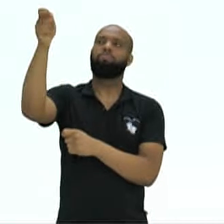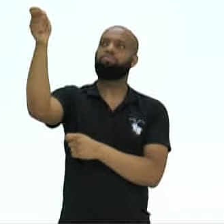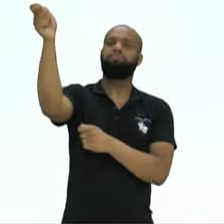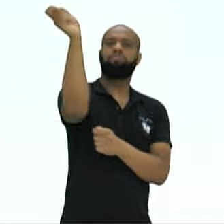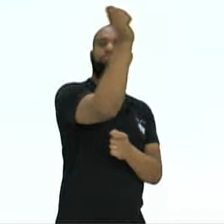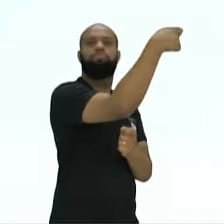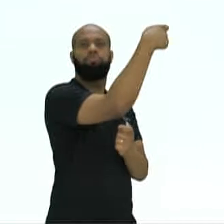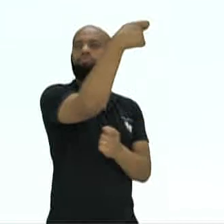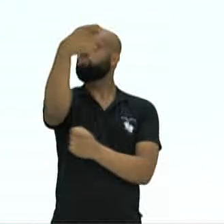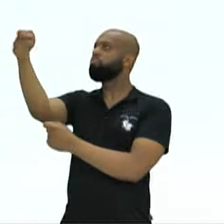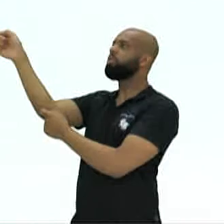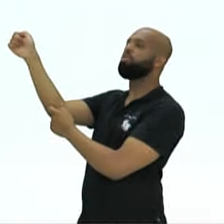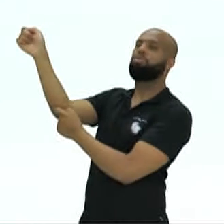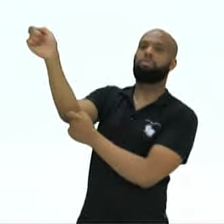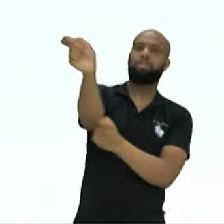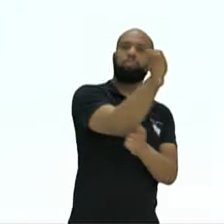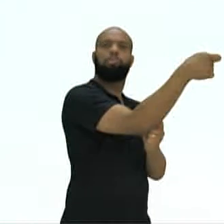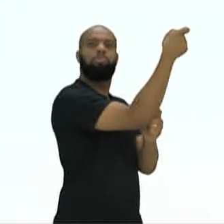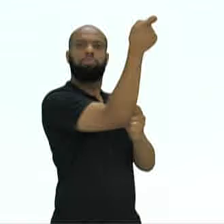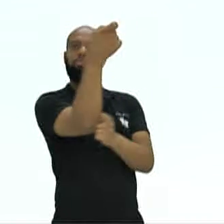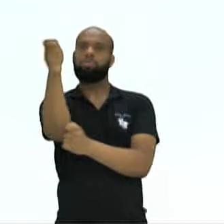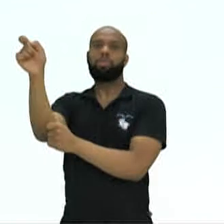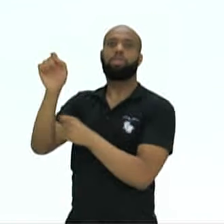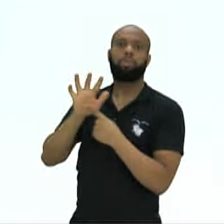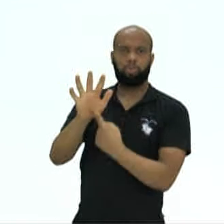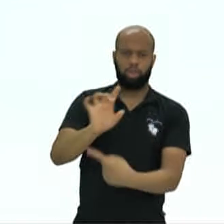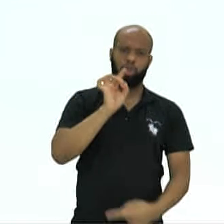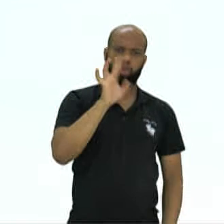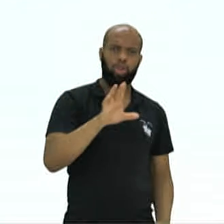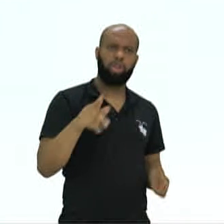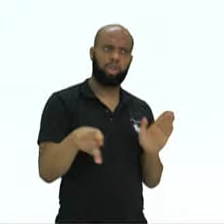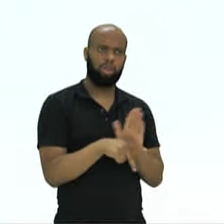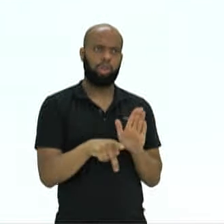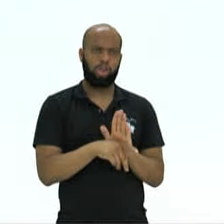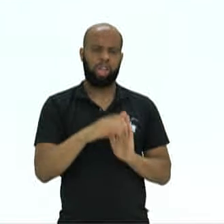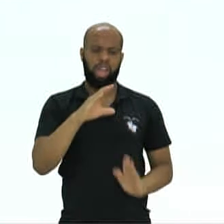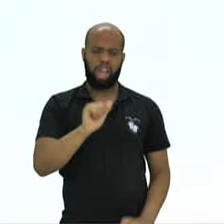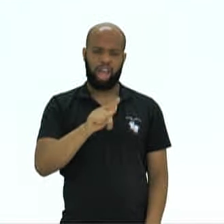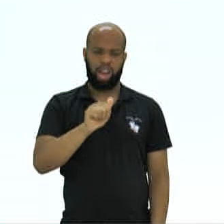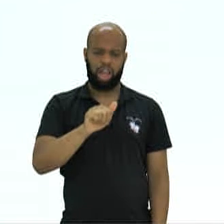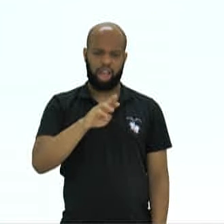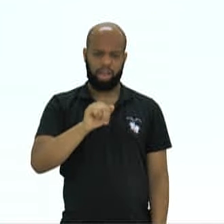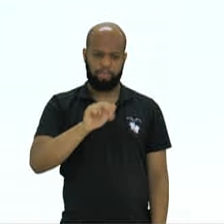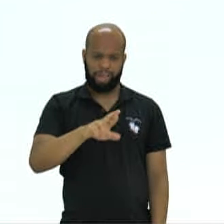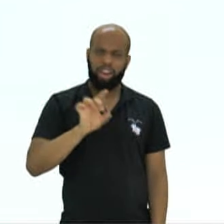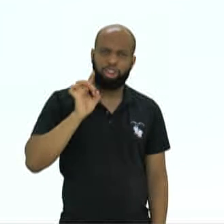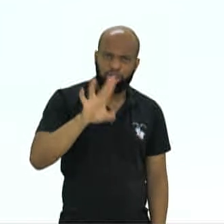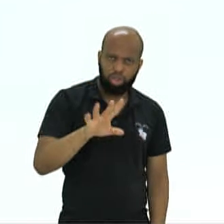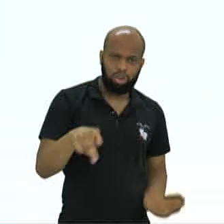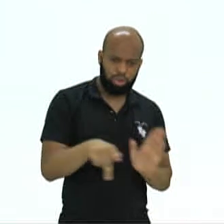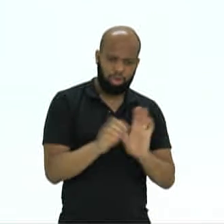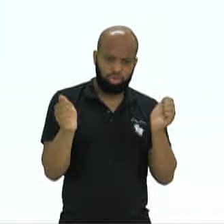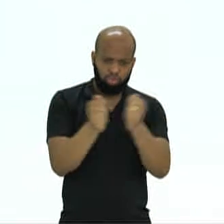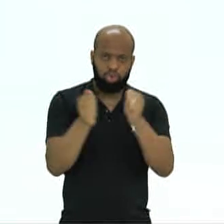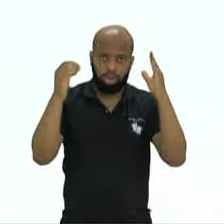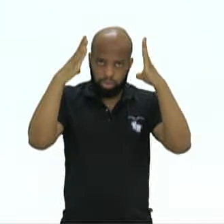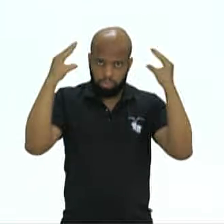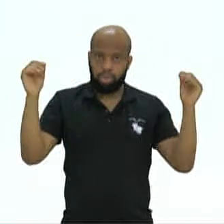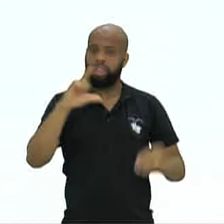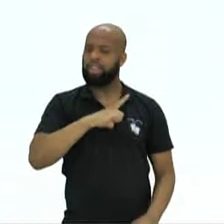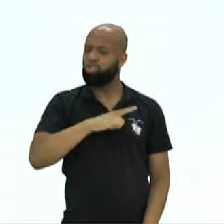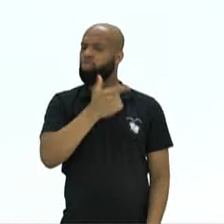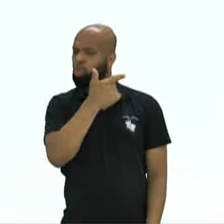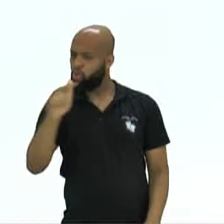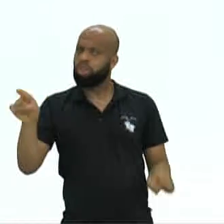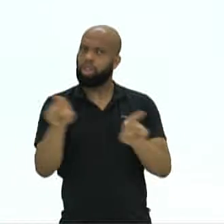o seguinte, então, está dizendo que não é somente o Calabar que fez uma espécie de aliança com os holandeses. Até porque o benefício,